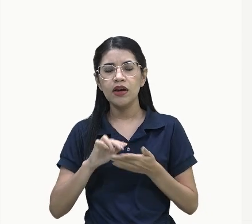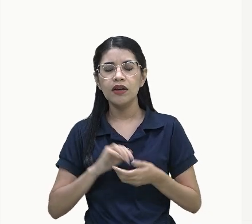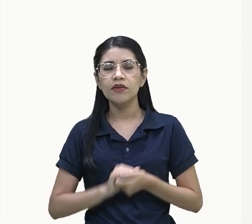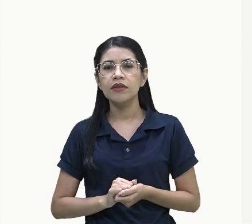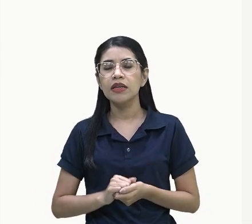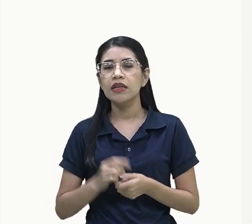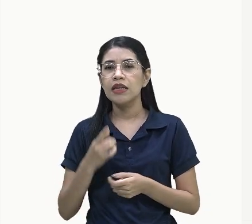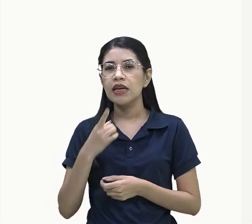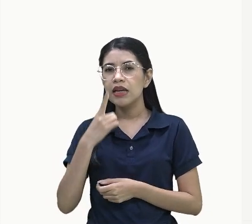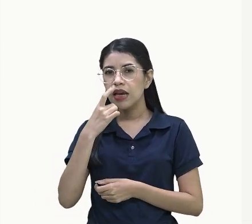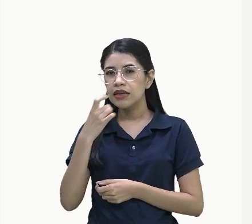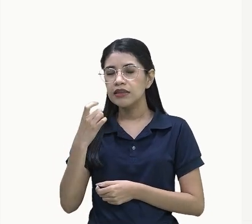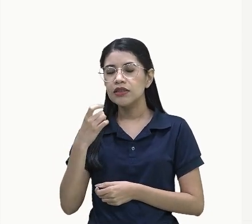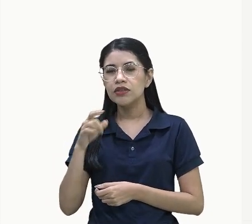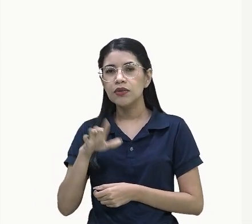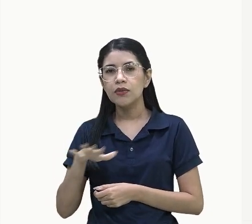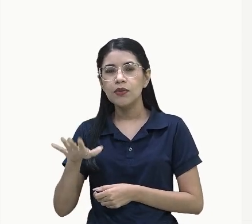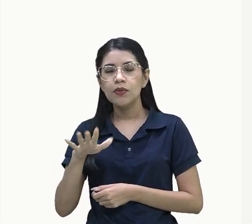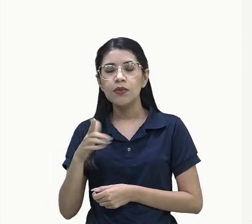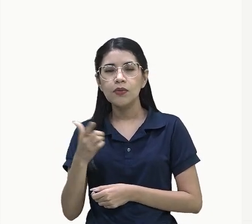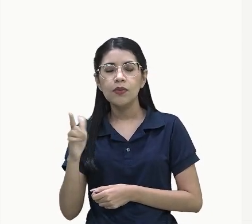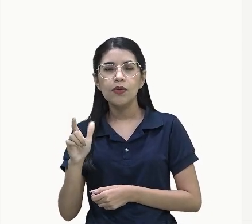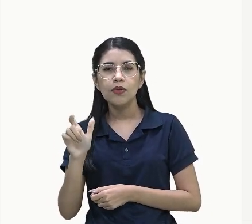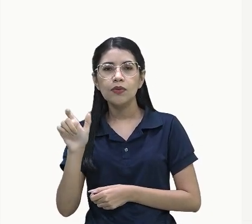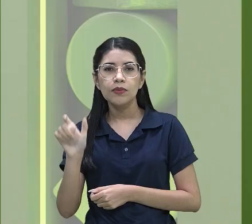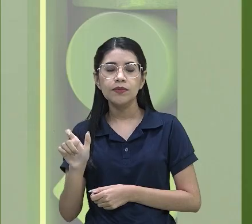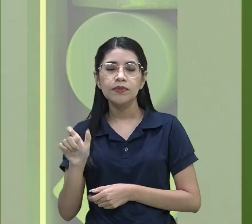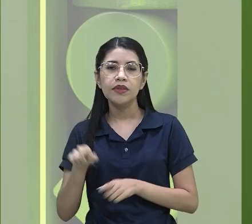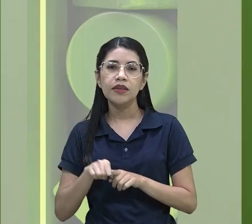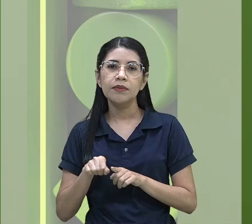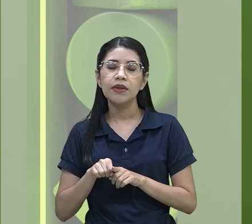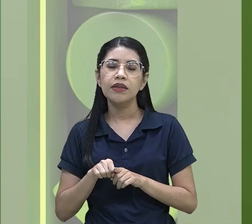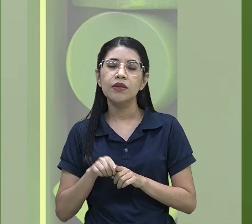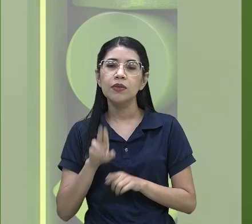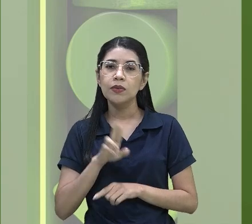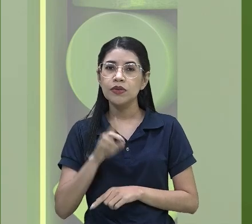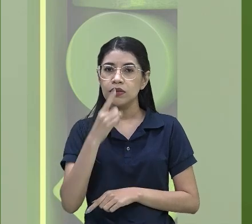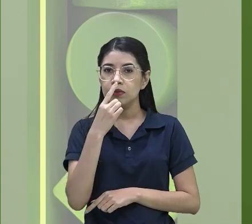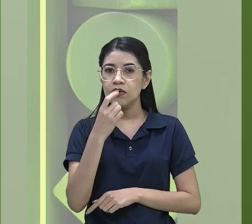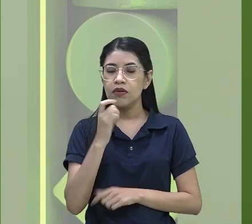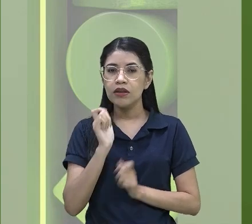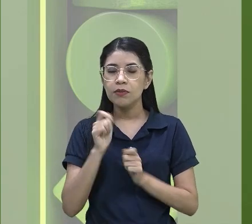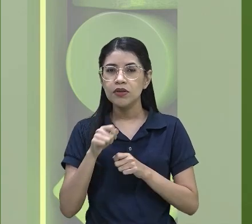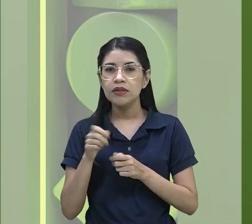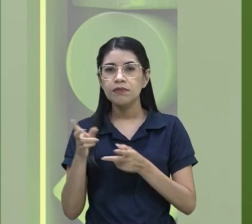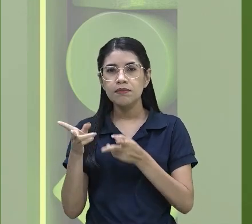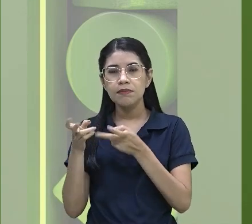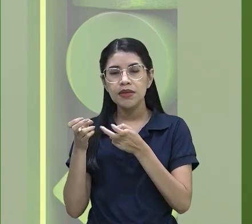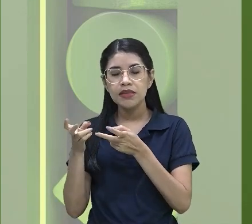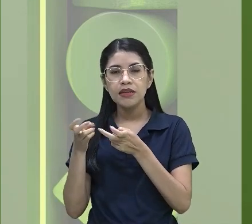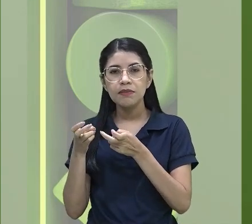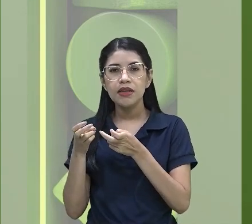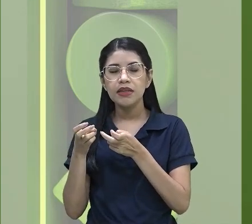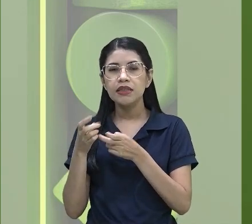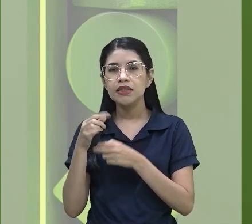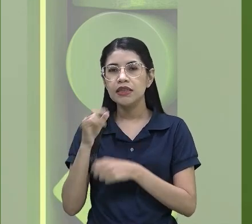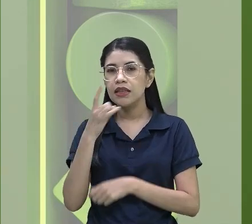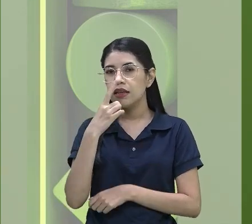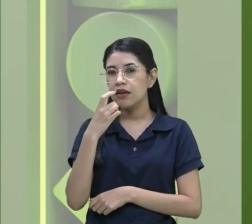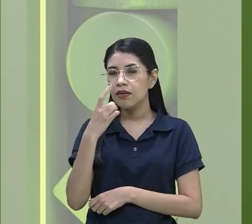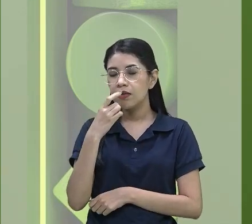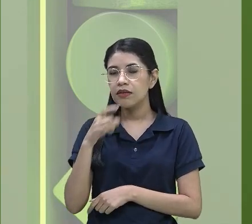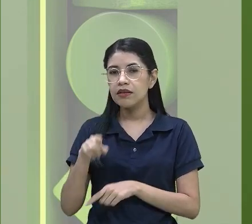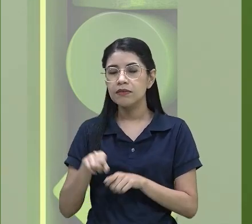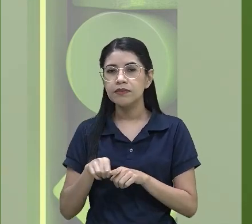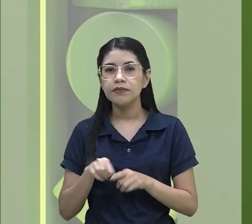do parceiro, através desse órgão sensorial é possível captar o cheiro, o odor que vai atrair, então isso